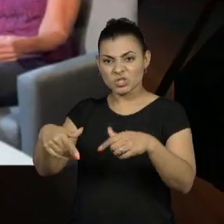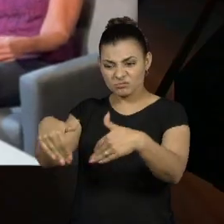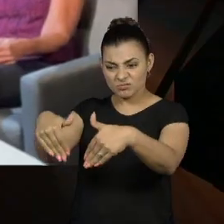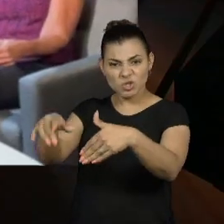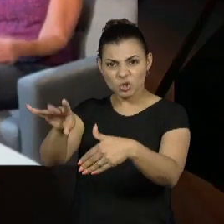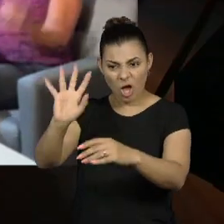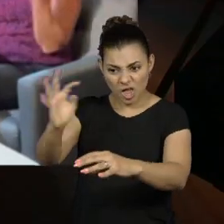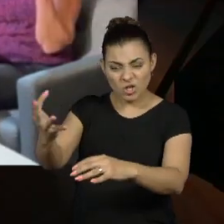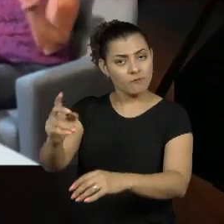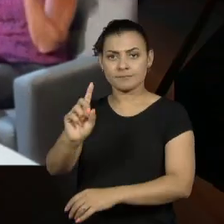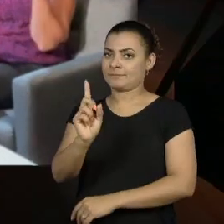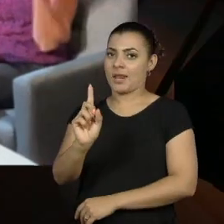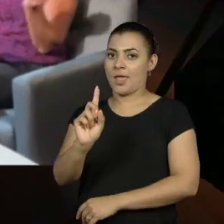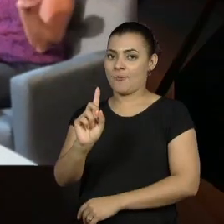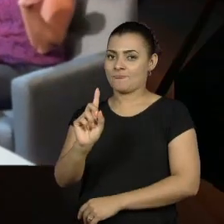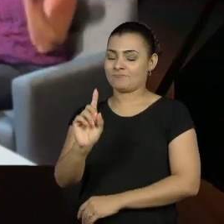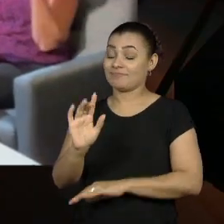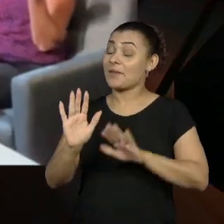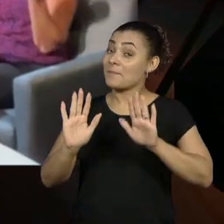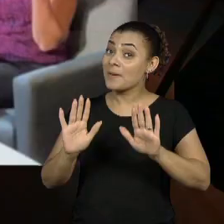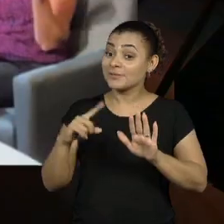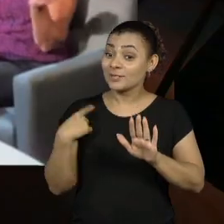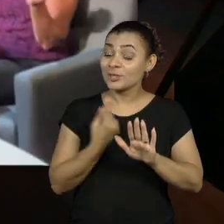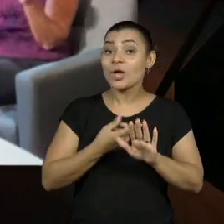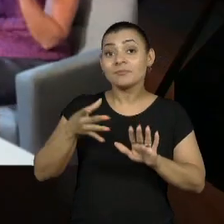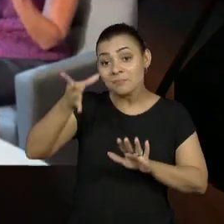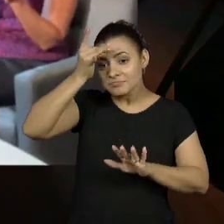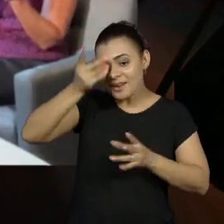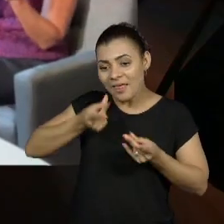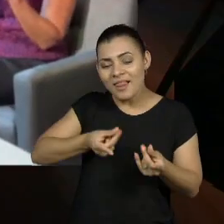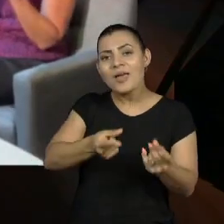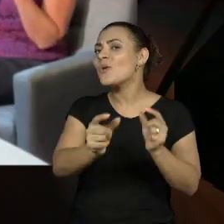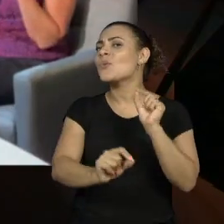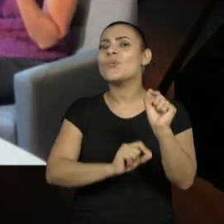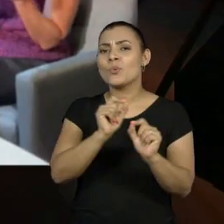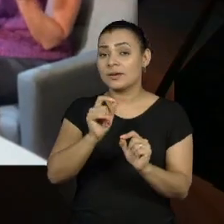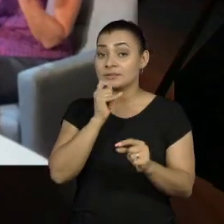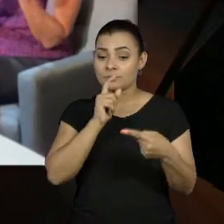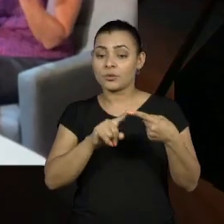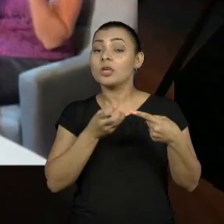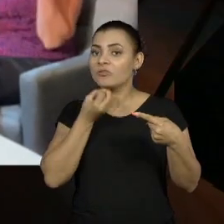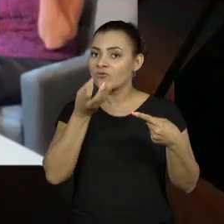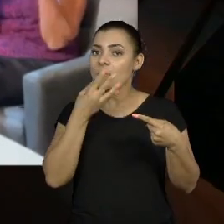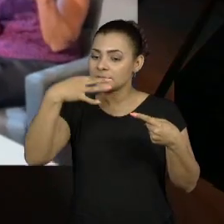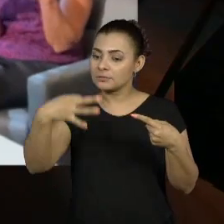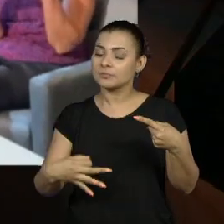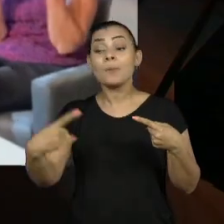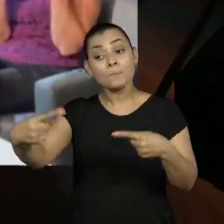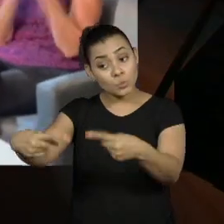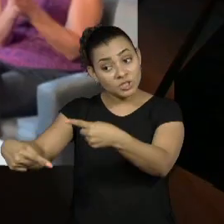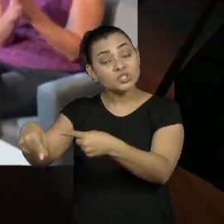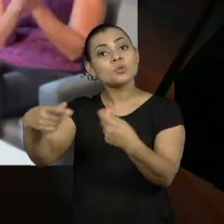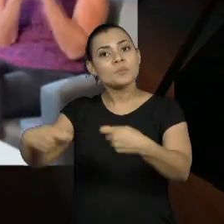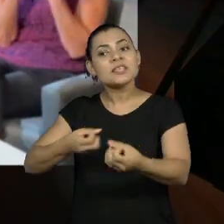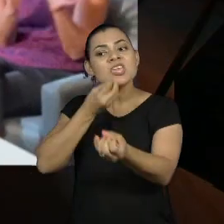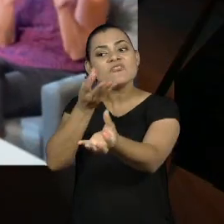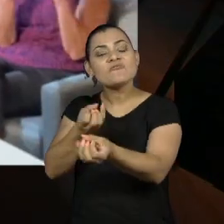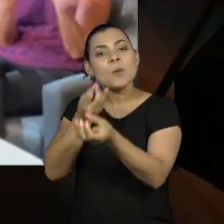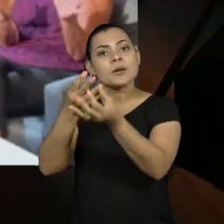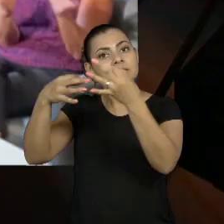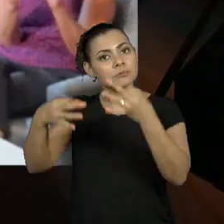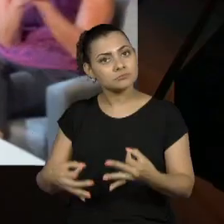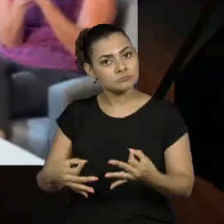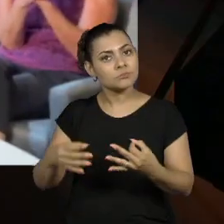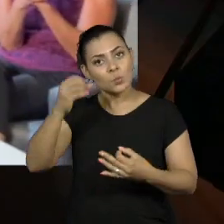políticos então que se deve fazer para ficar na história um se informarem acho que político tem obrigação de ser